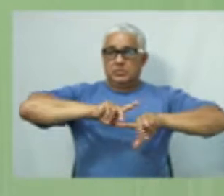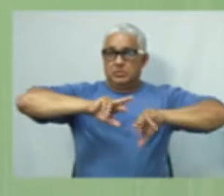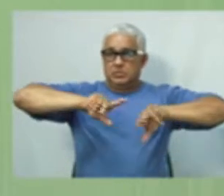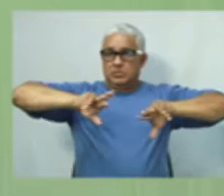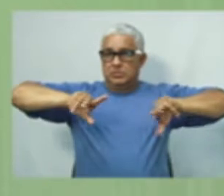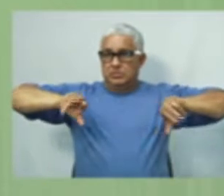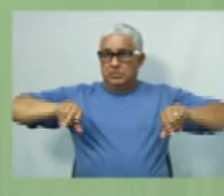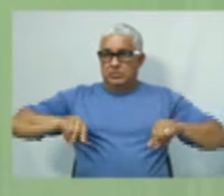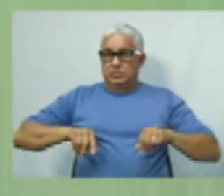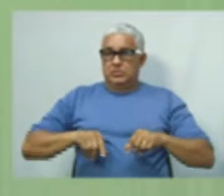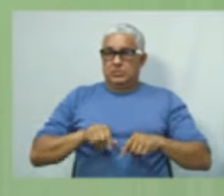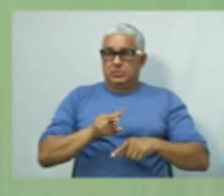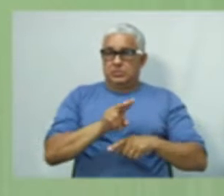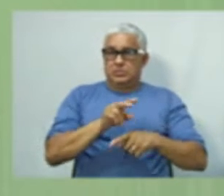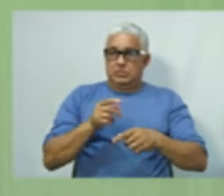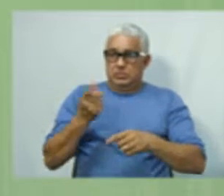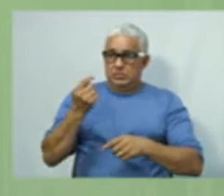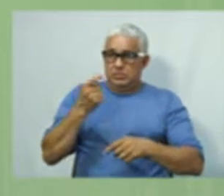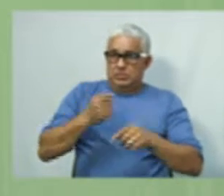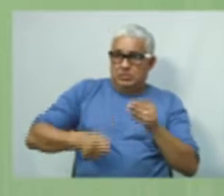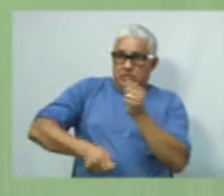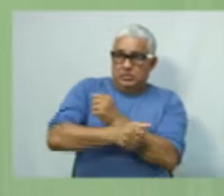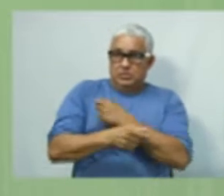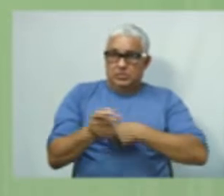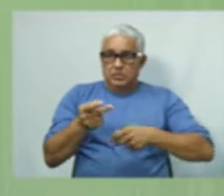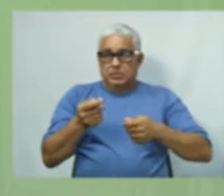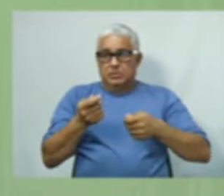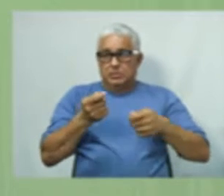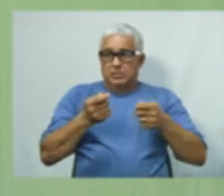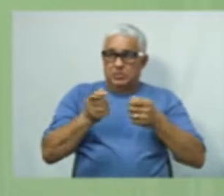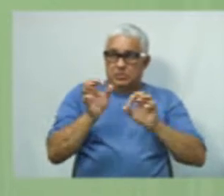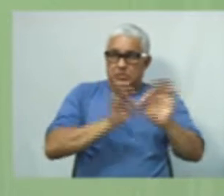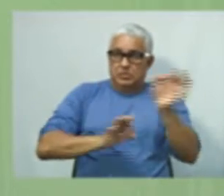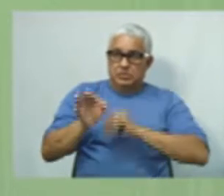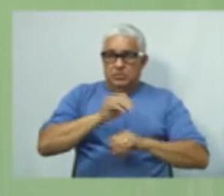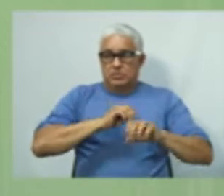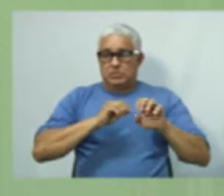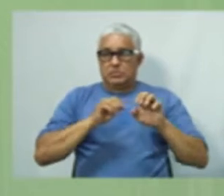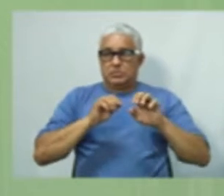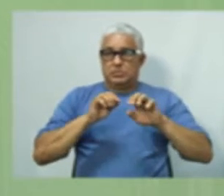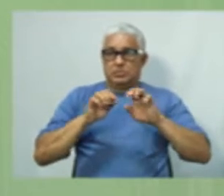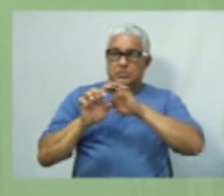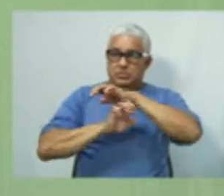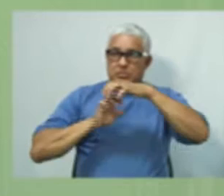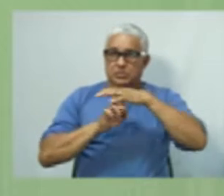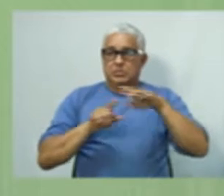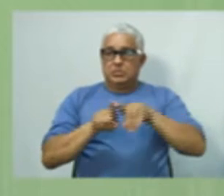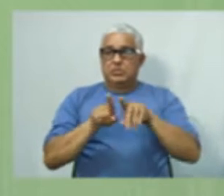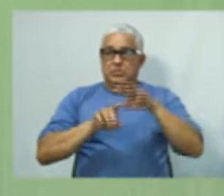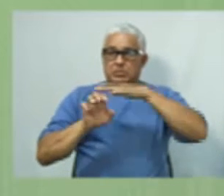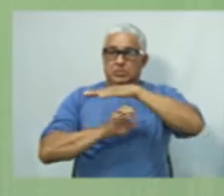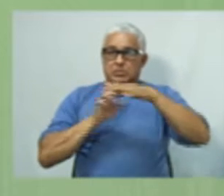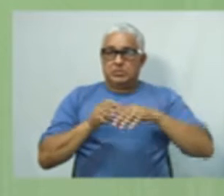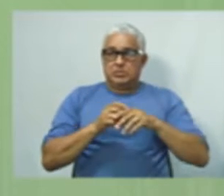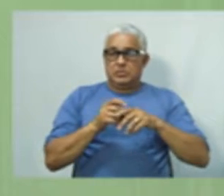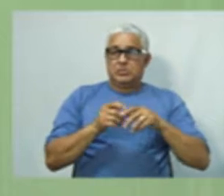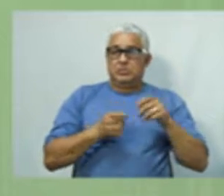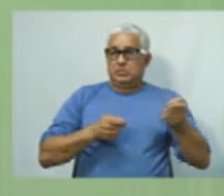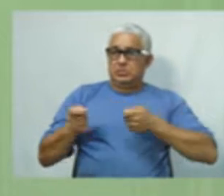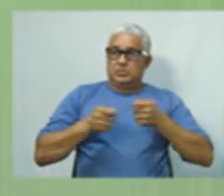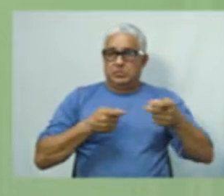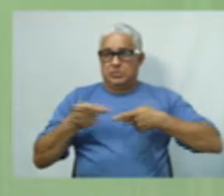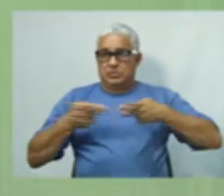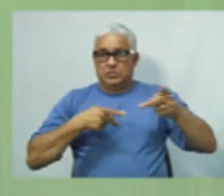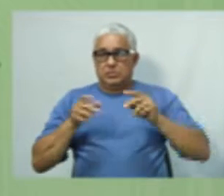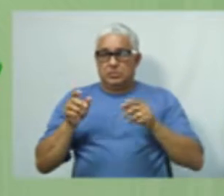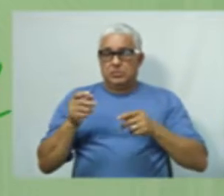financiamento, orçamento empresarial, planejamento financeiro, controle financeiro, ações de